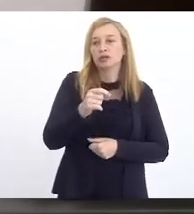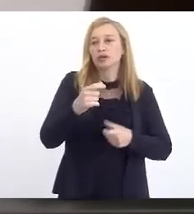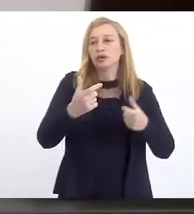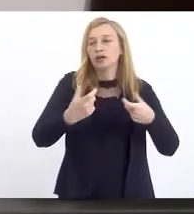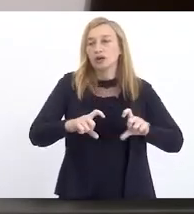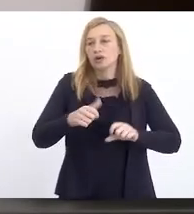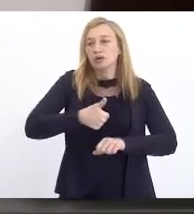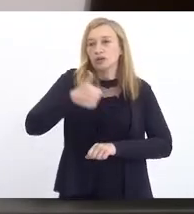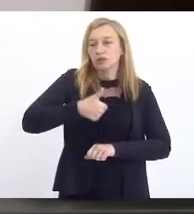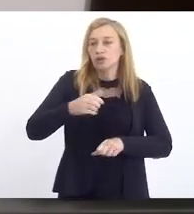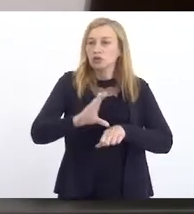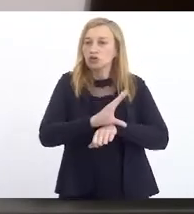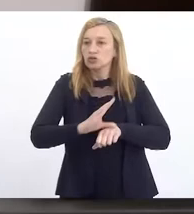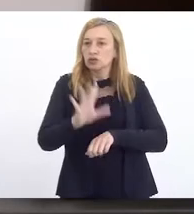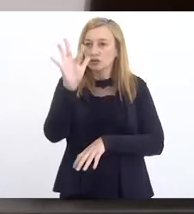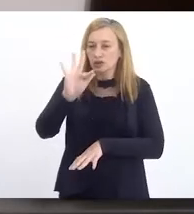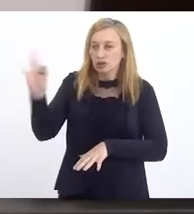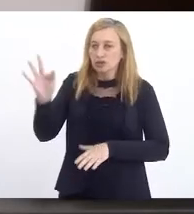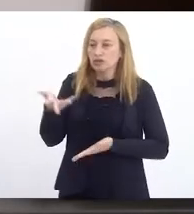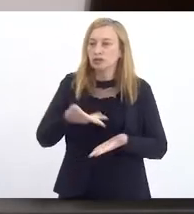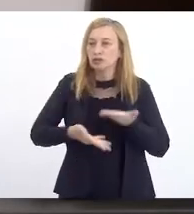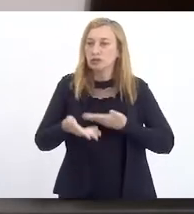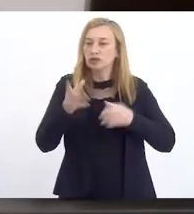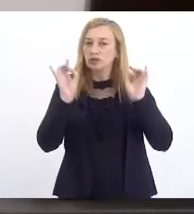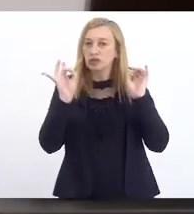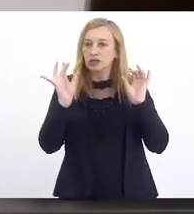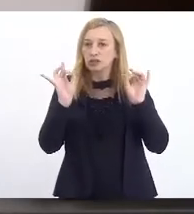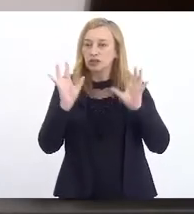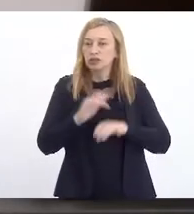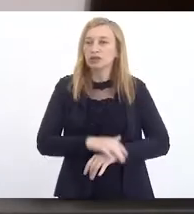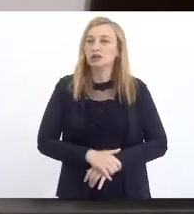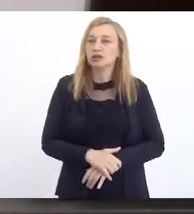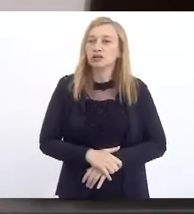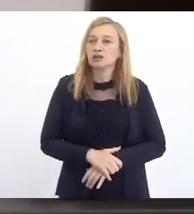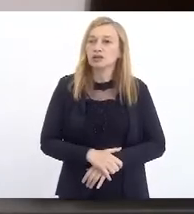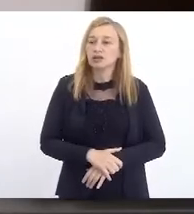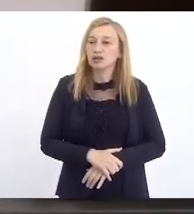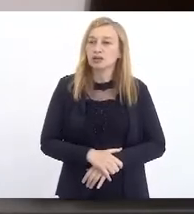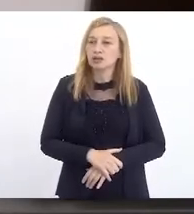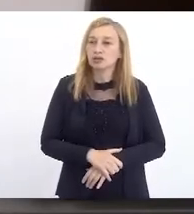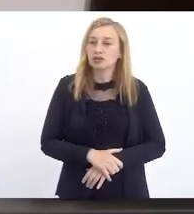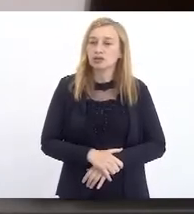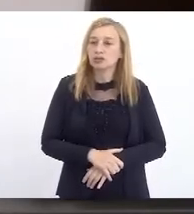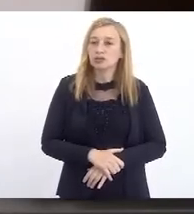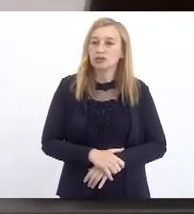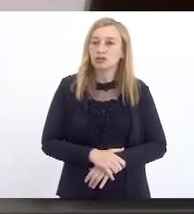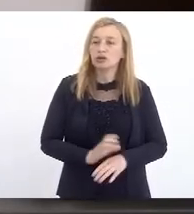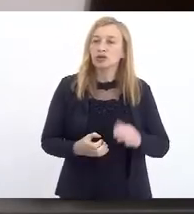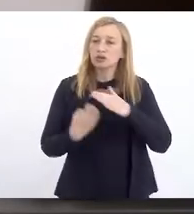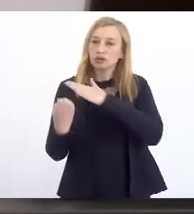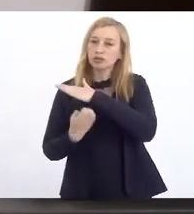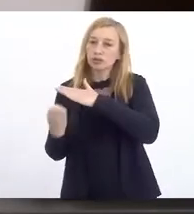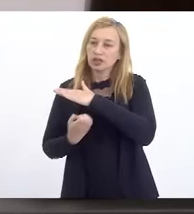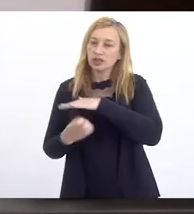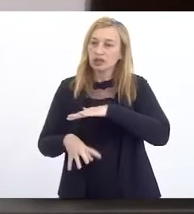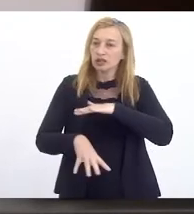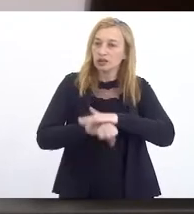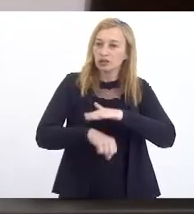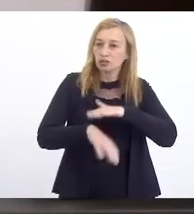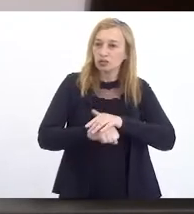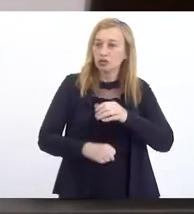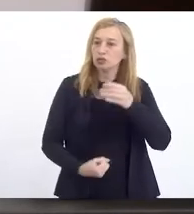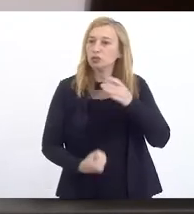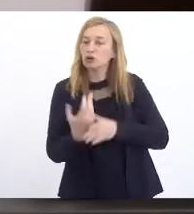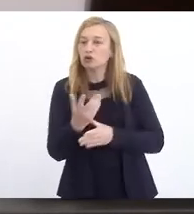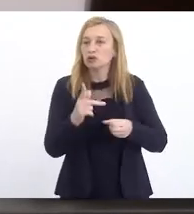Federal, e com participações especiais devidas pelo concessionário de exploração e produção